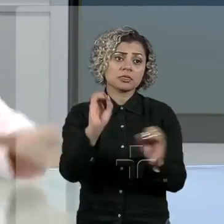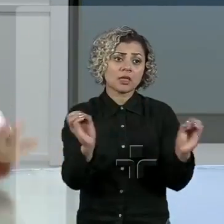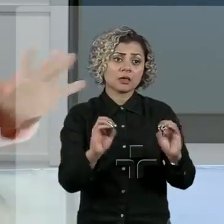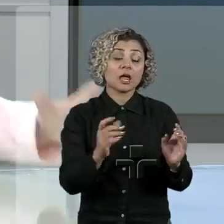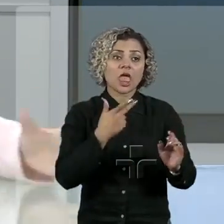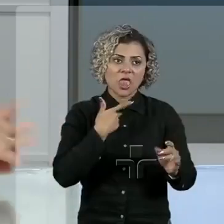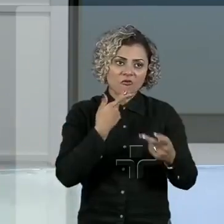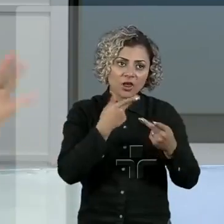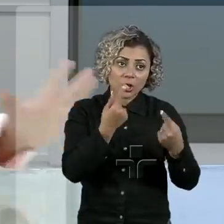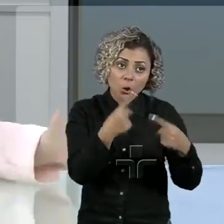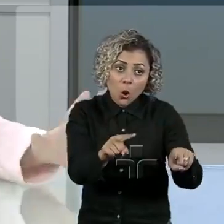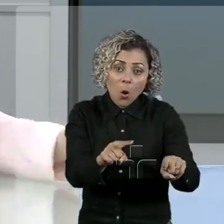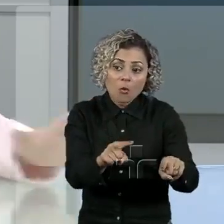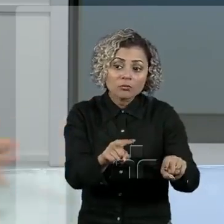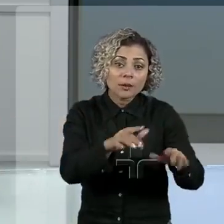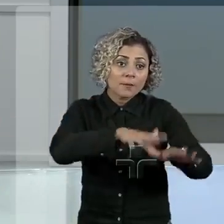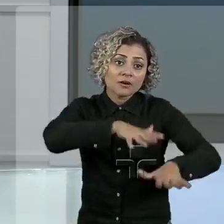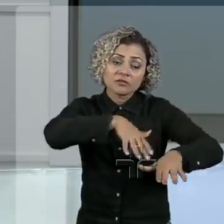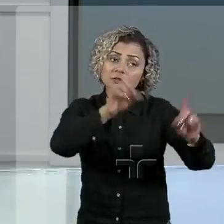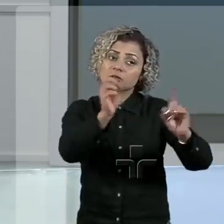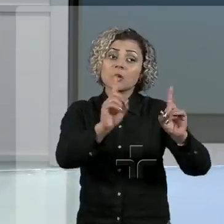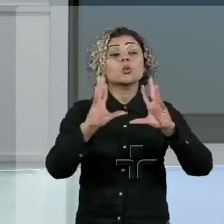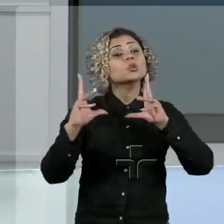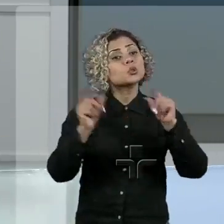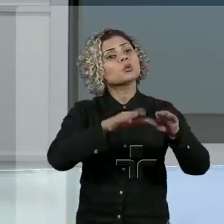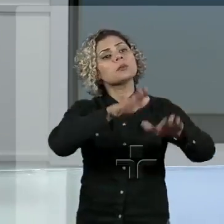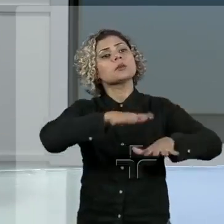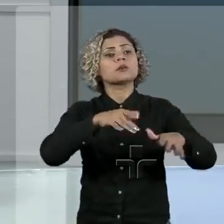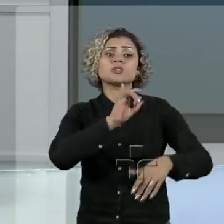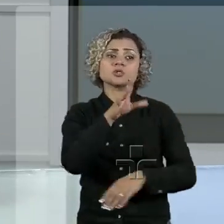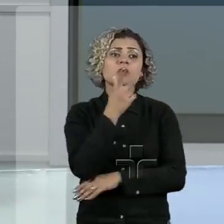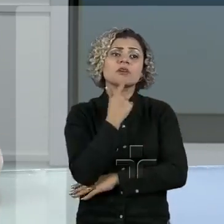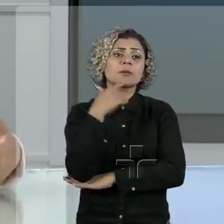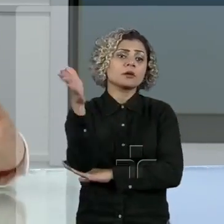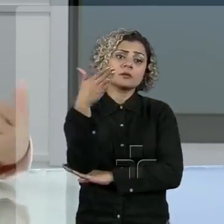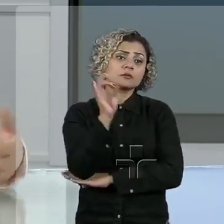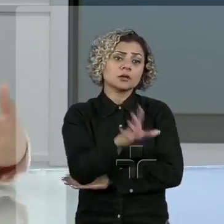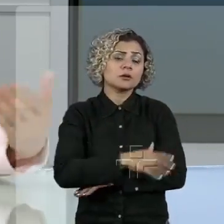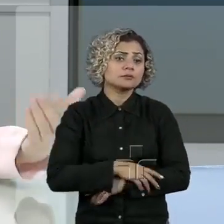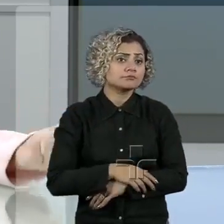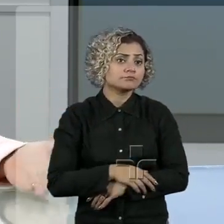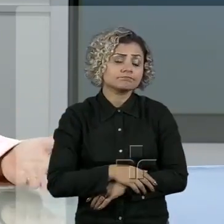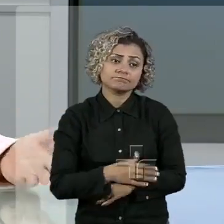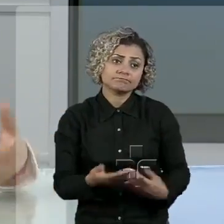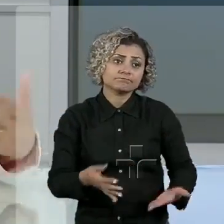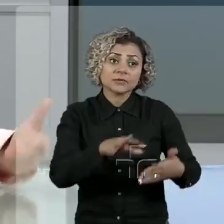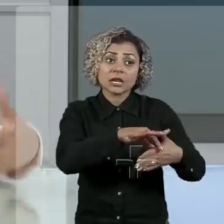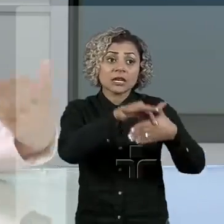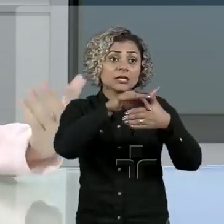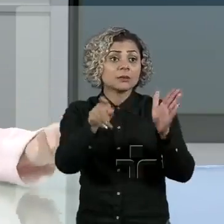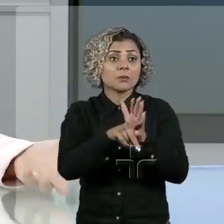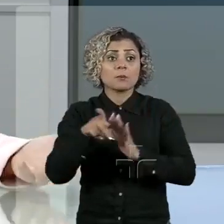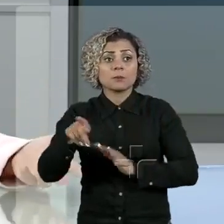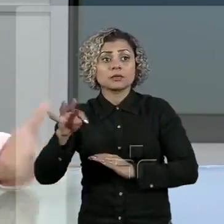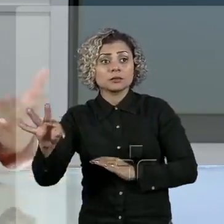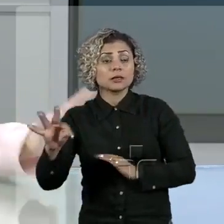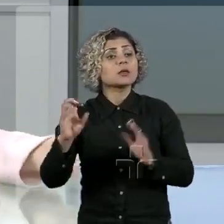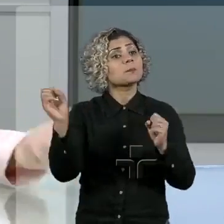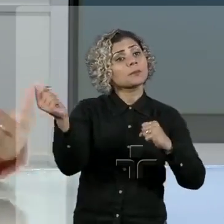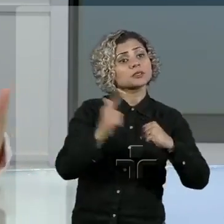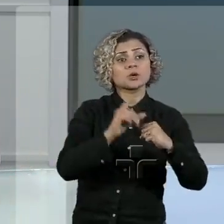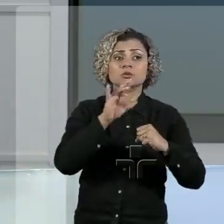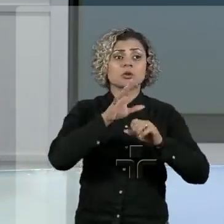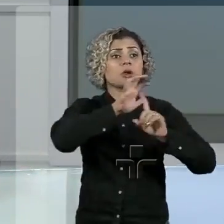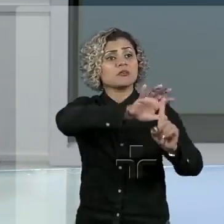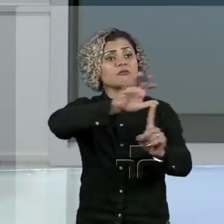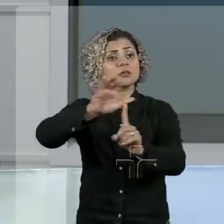desmerecendo toda a manifestação, né? Mas só tinha bandeira vermelha. Eu só vi líderes do PT e do PSOL